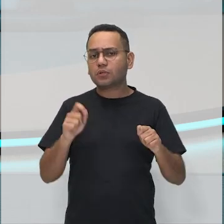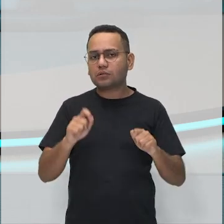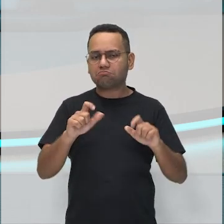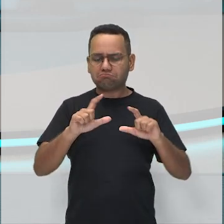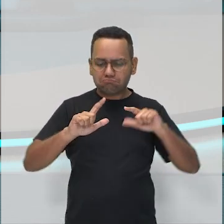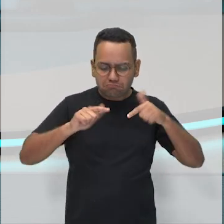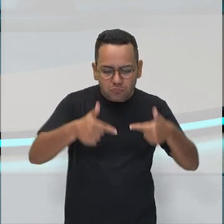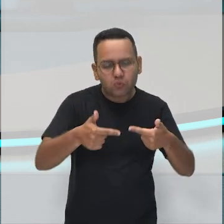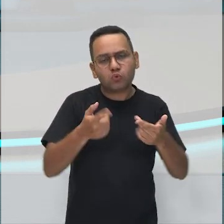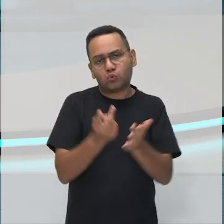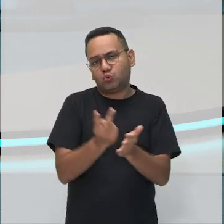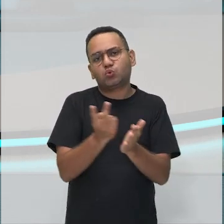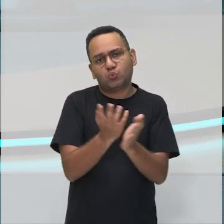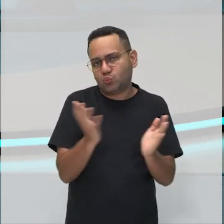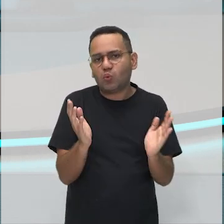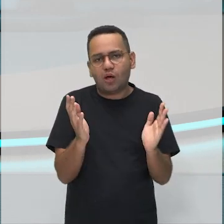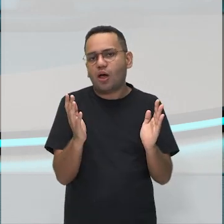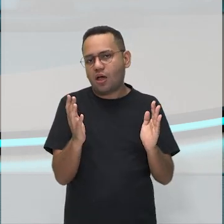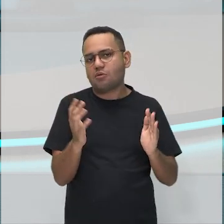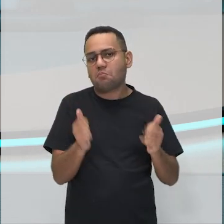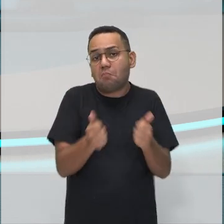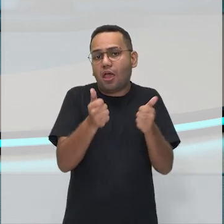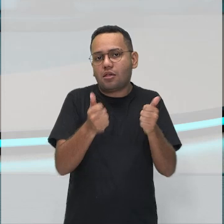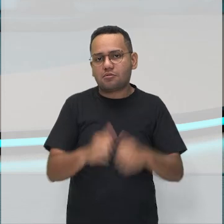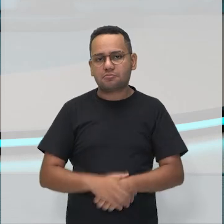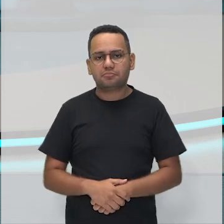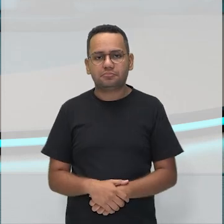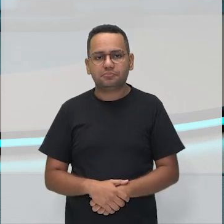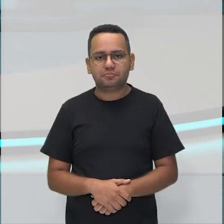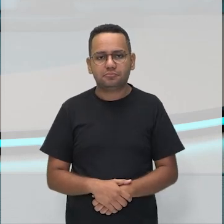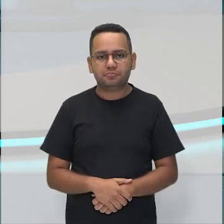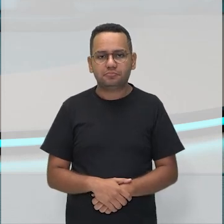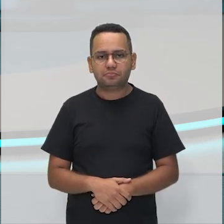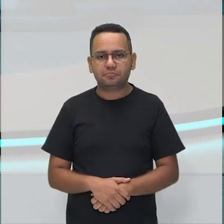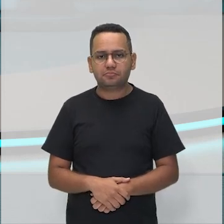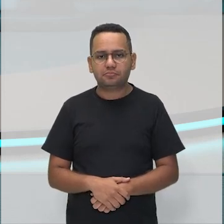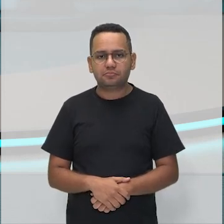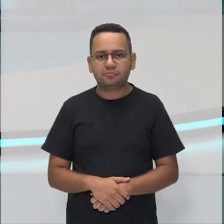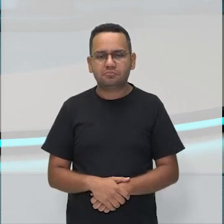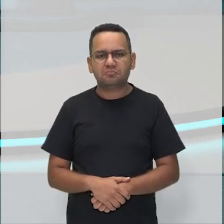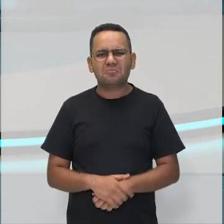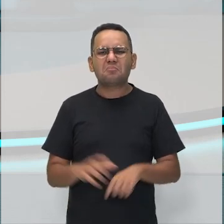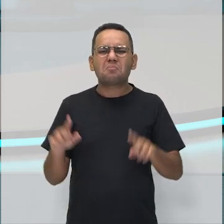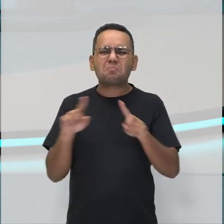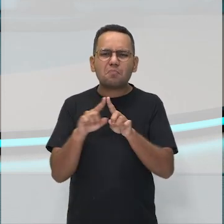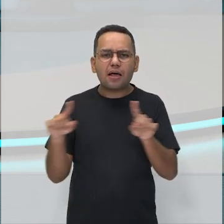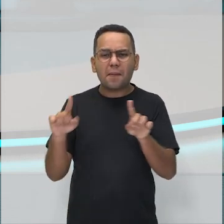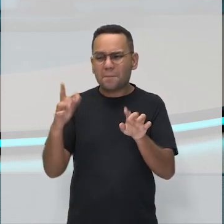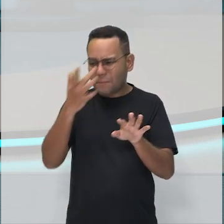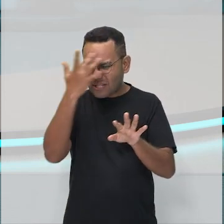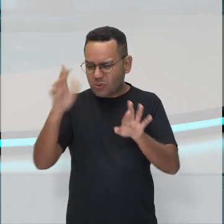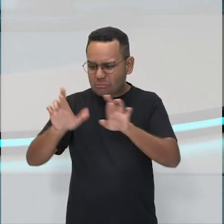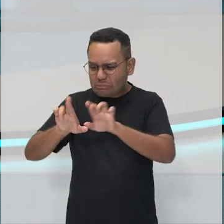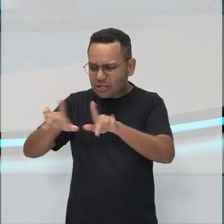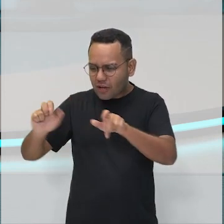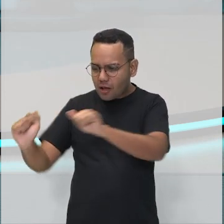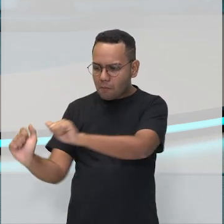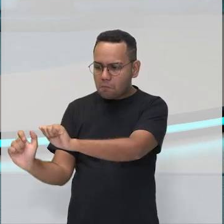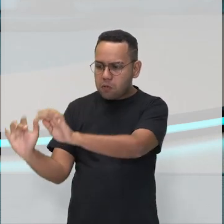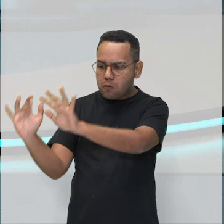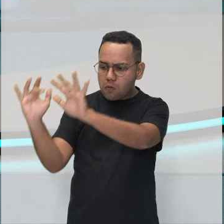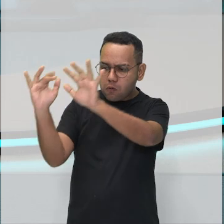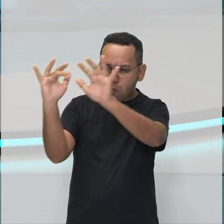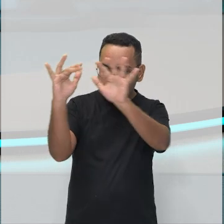com dignidade. E aí nós vamos ter diversas famílias saindo do sertão, indo